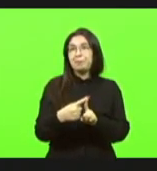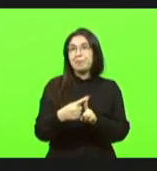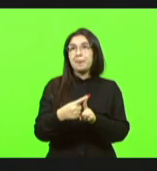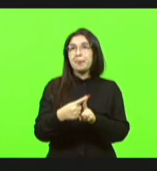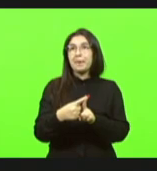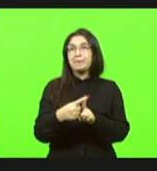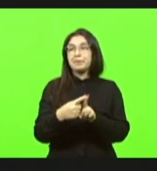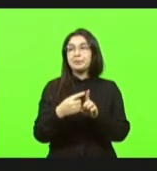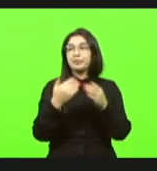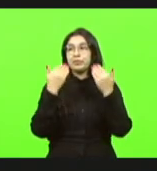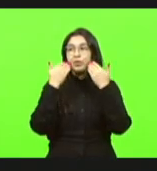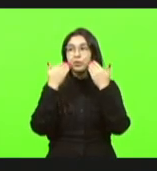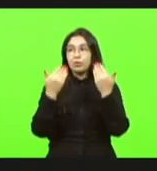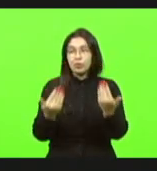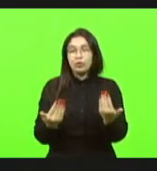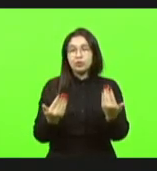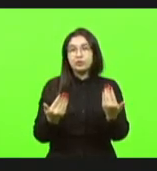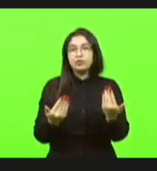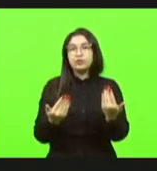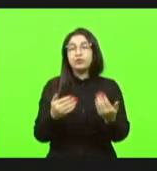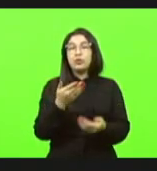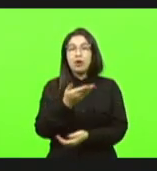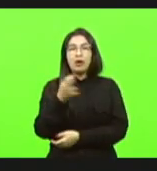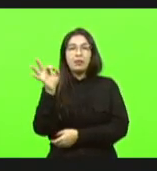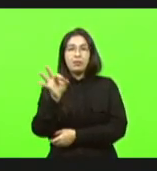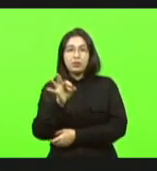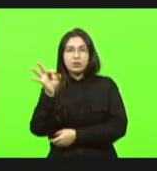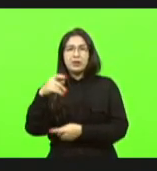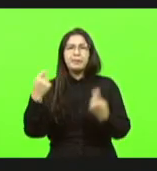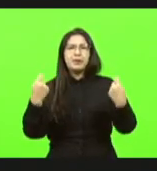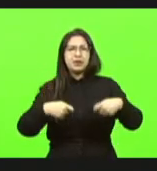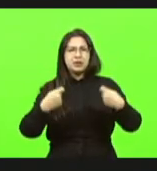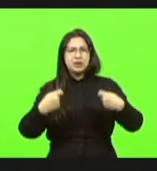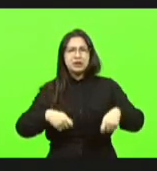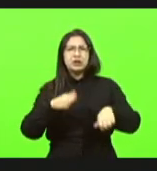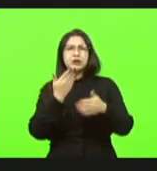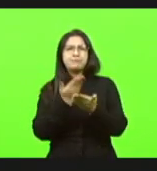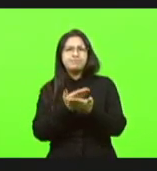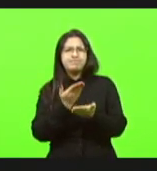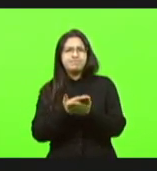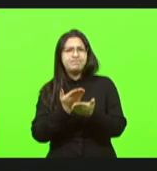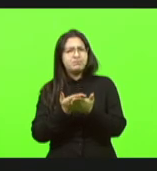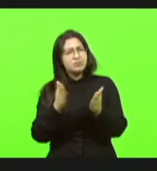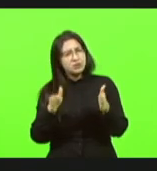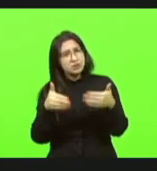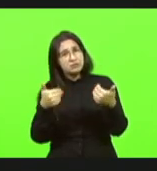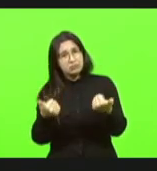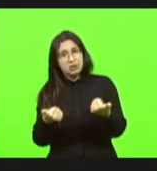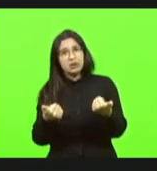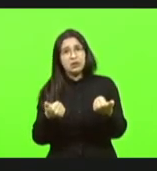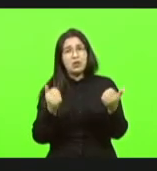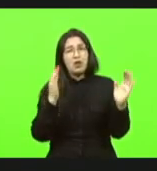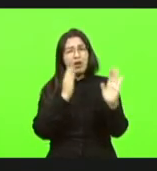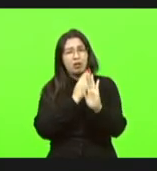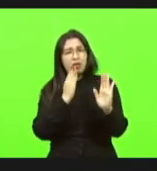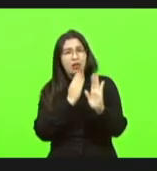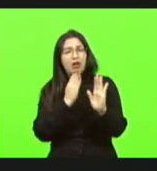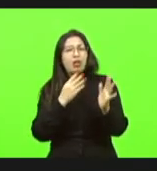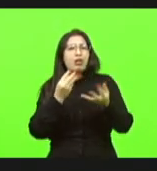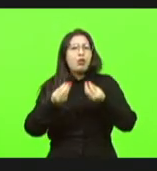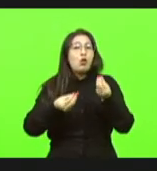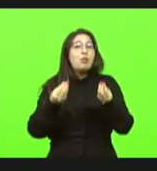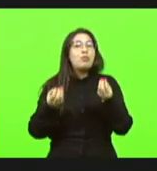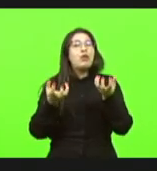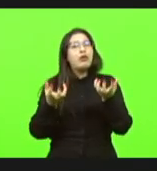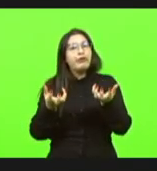mostrar que essa quer sabia que ela devia ter sido trabalhada melhor mesmo era essa esperança que eu tinha era essa era isso